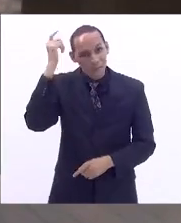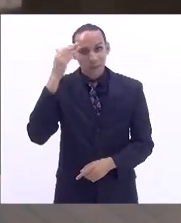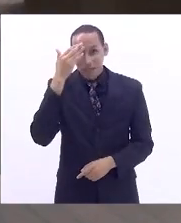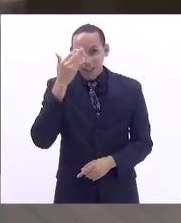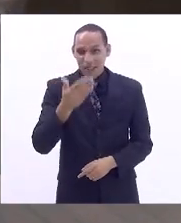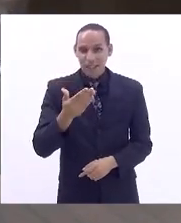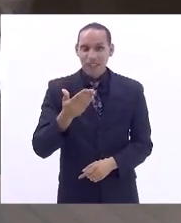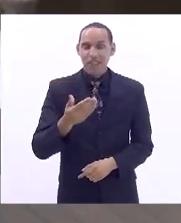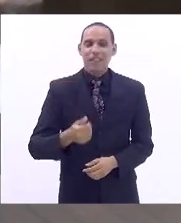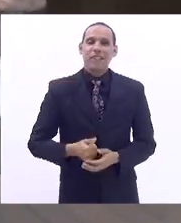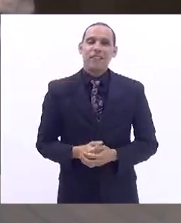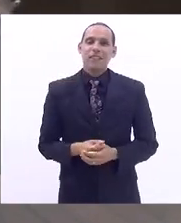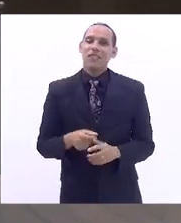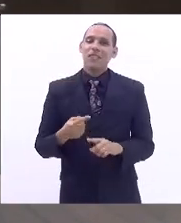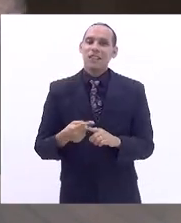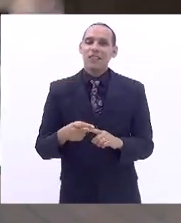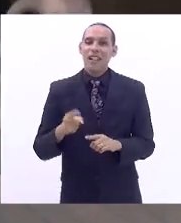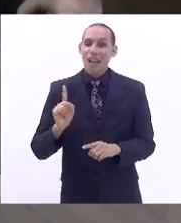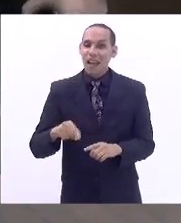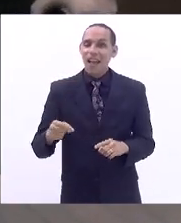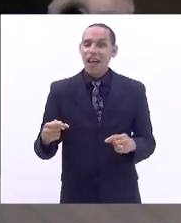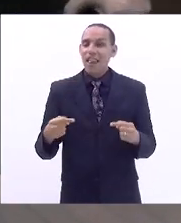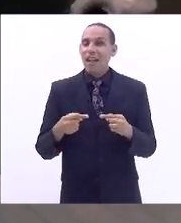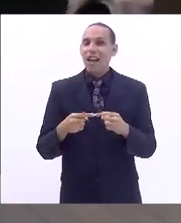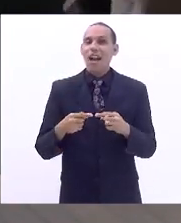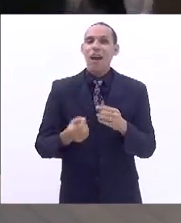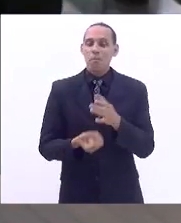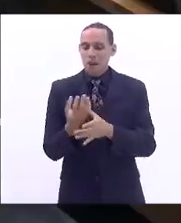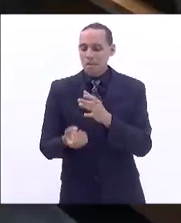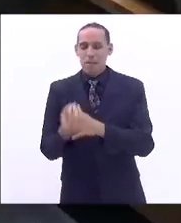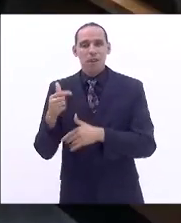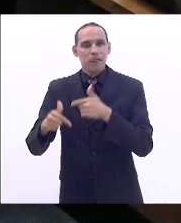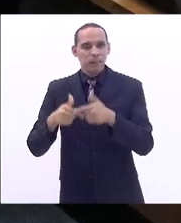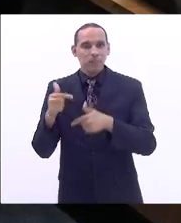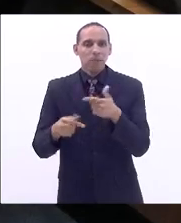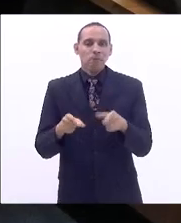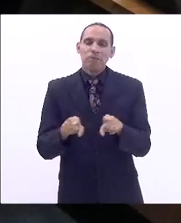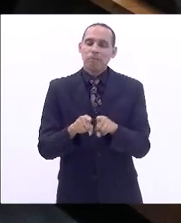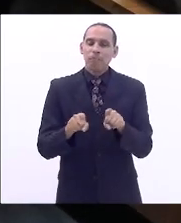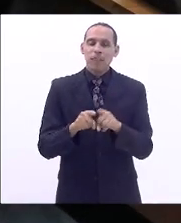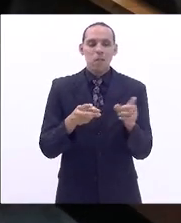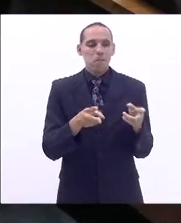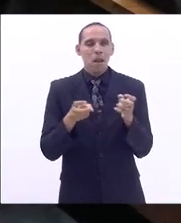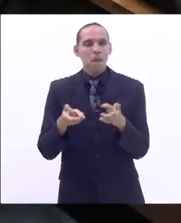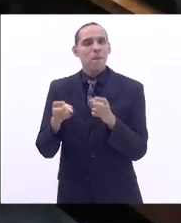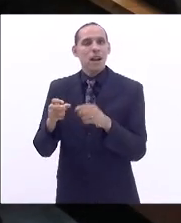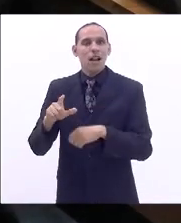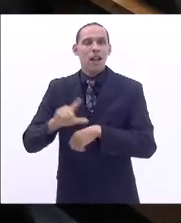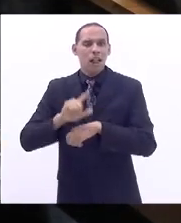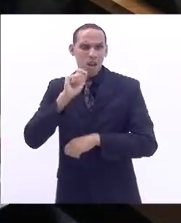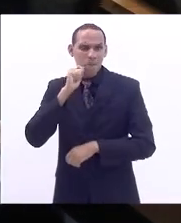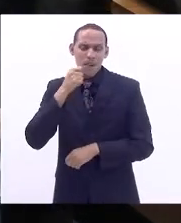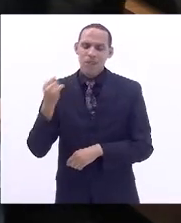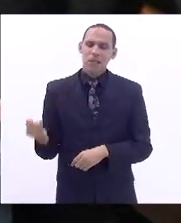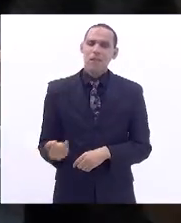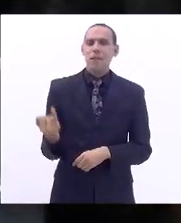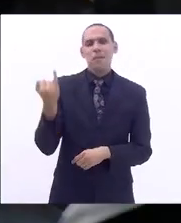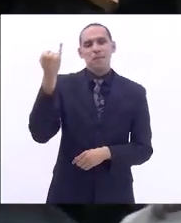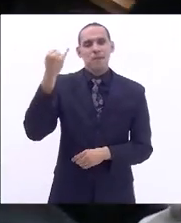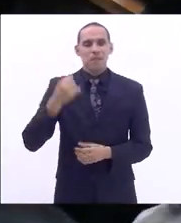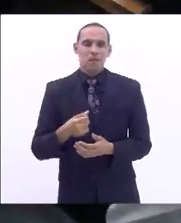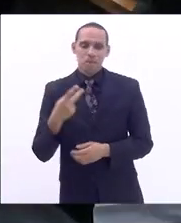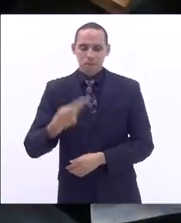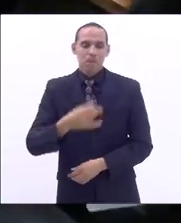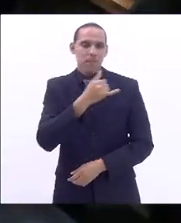agradecer porque é na questão de geração de empregos o reconhecimento das padarias é de fundamental importância